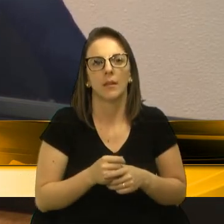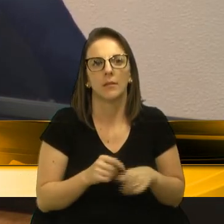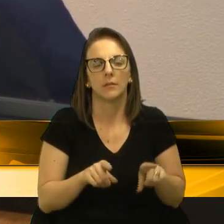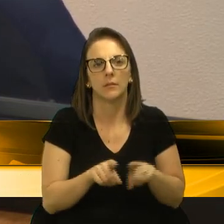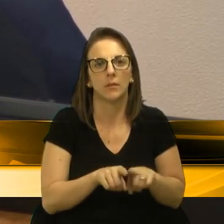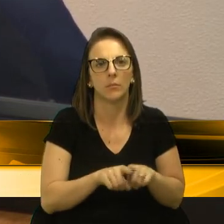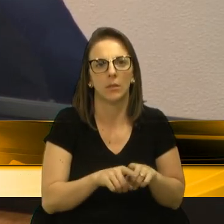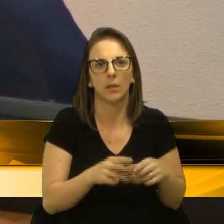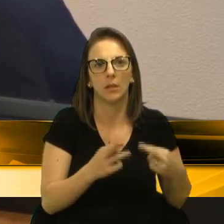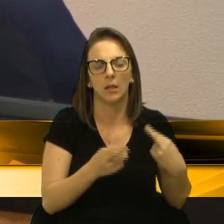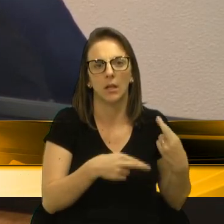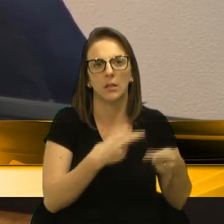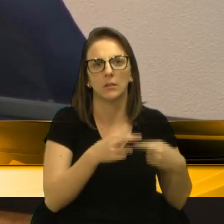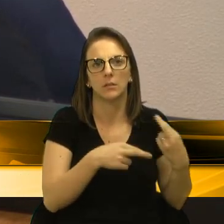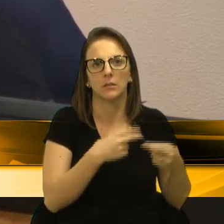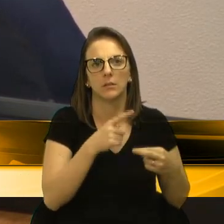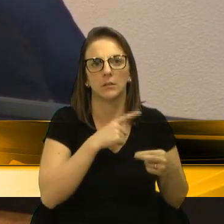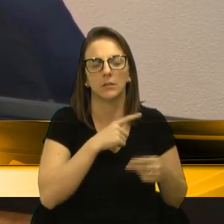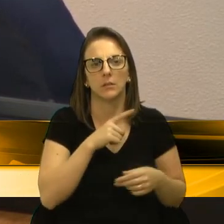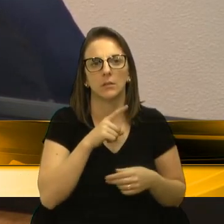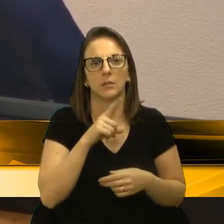acrescida pelo Decreto